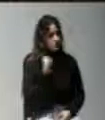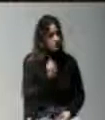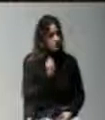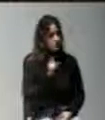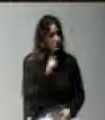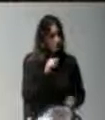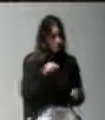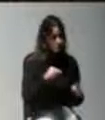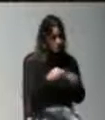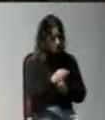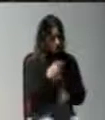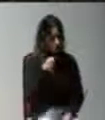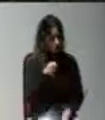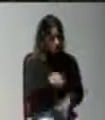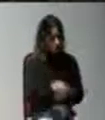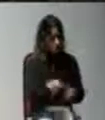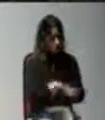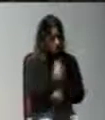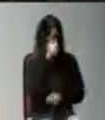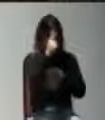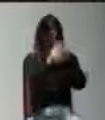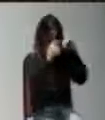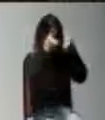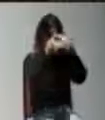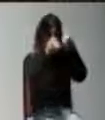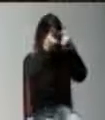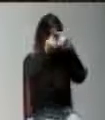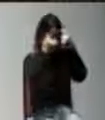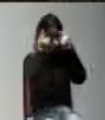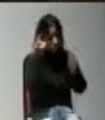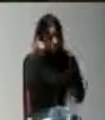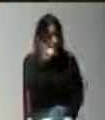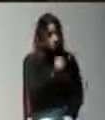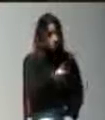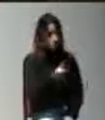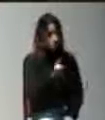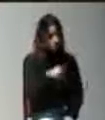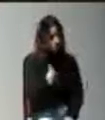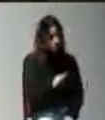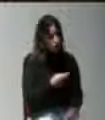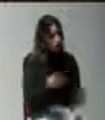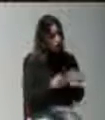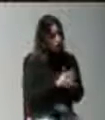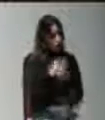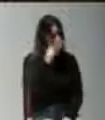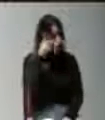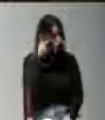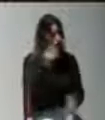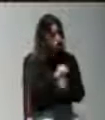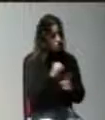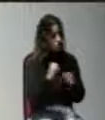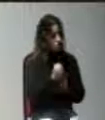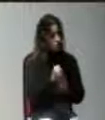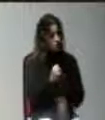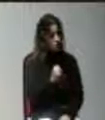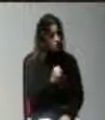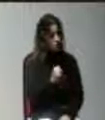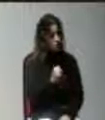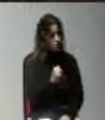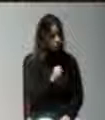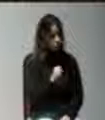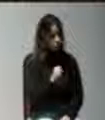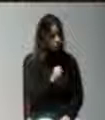um olhar rigoroso e criativo e dá conta da própria história social numa operação